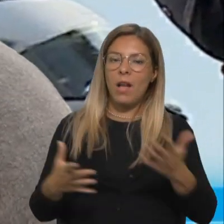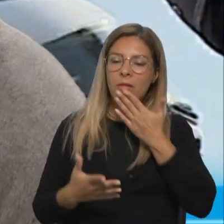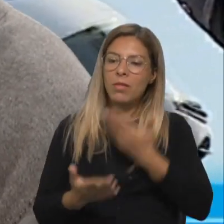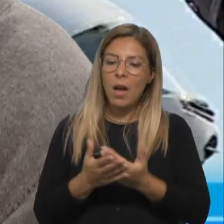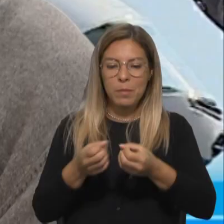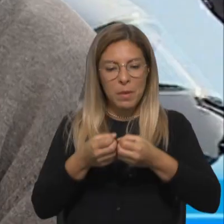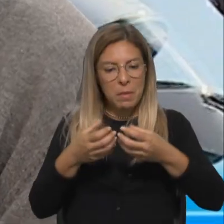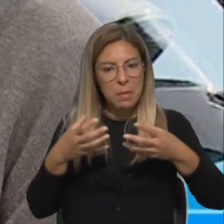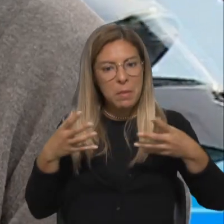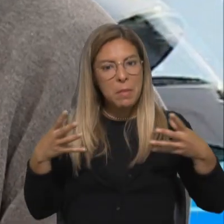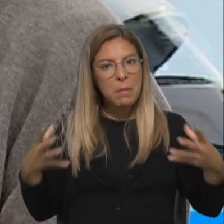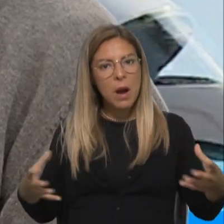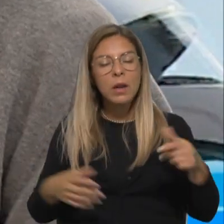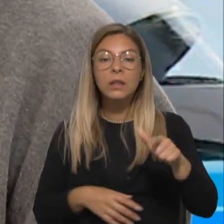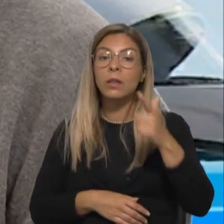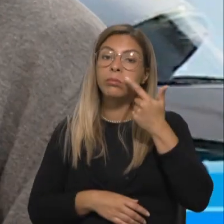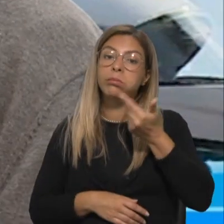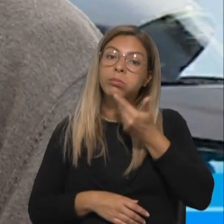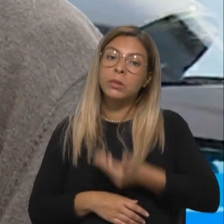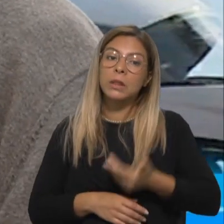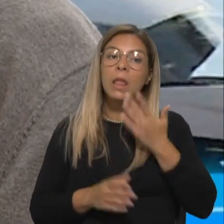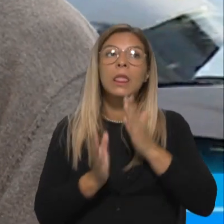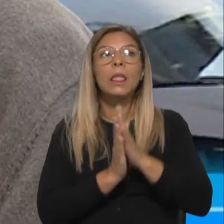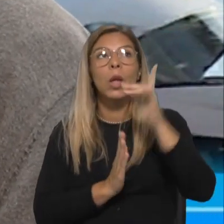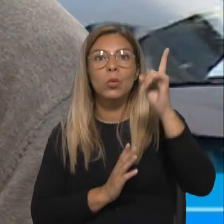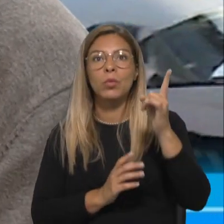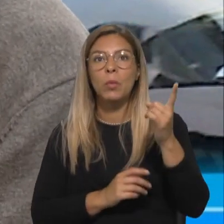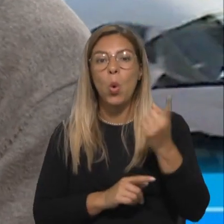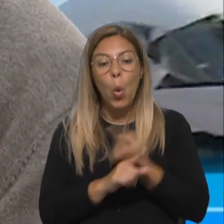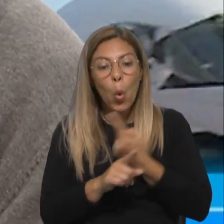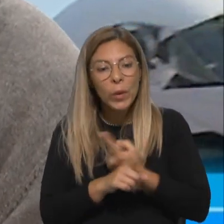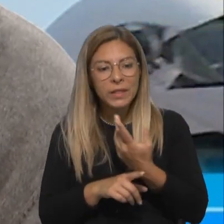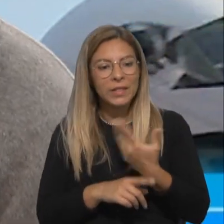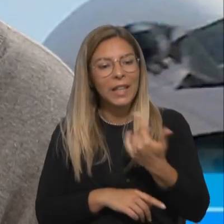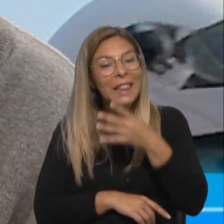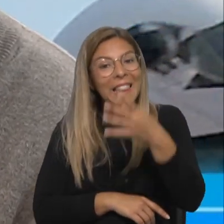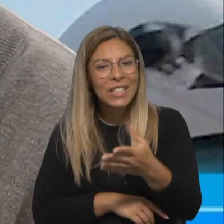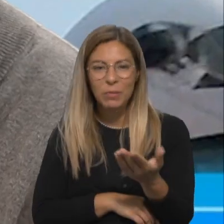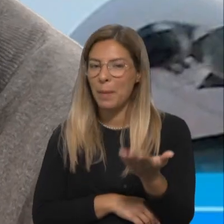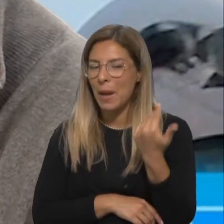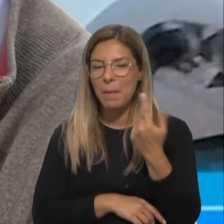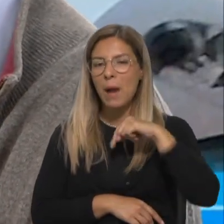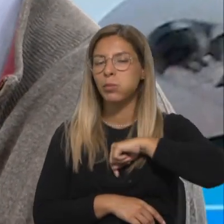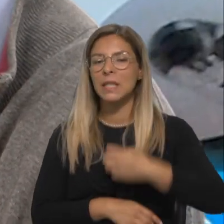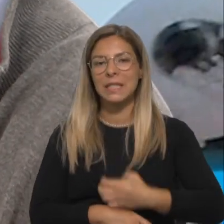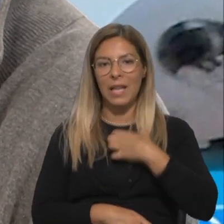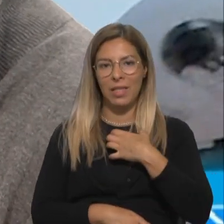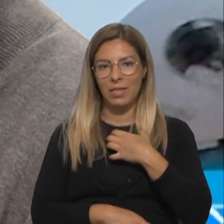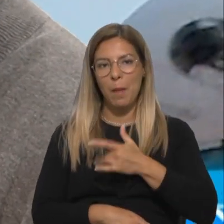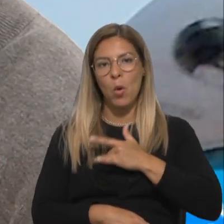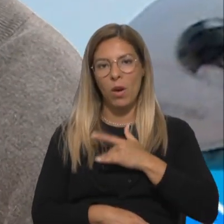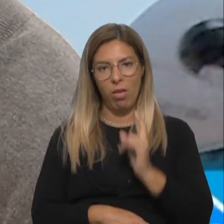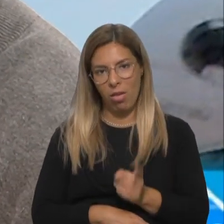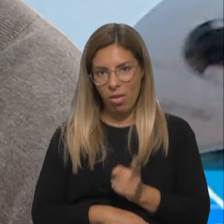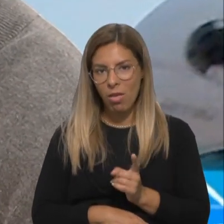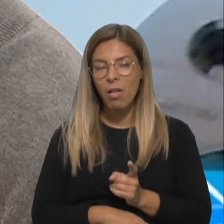cresce. Esta experiência de Deus, e isto é tudo pequenino, o que quer que a gente diga fica sempre aquém da nossa realidade, mas